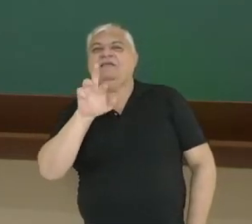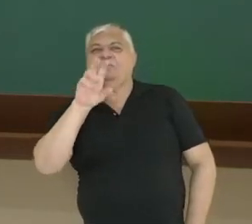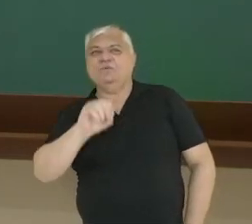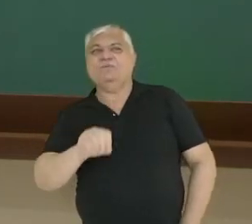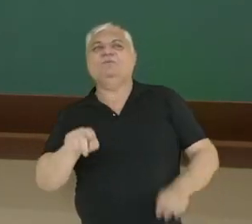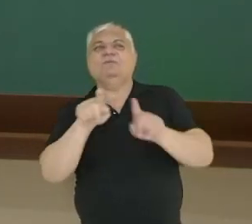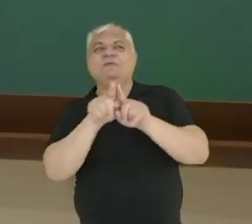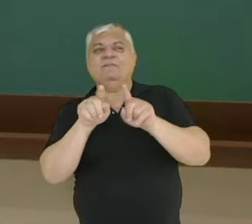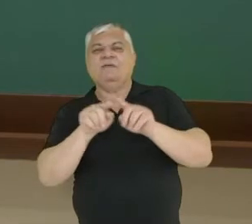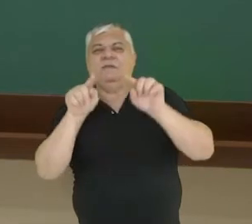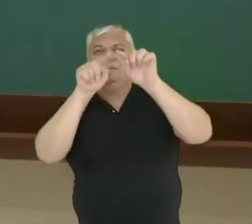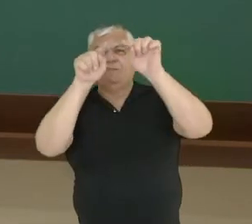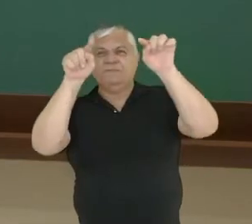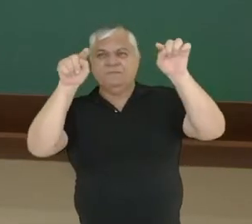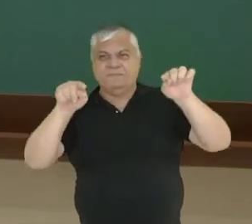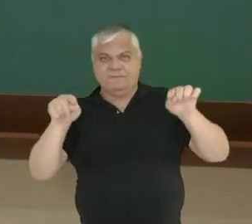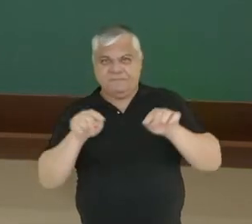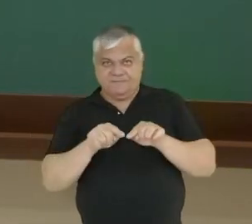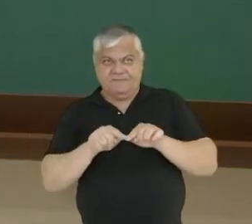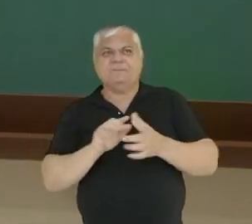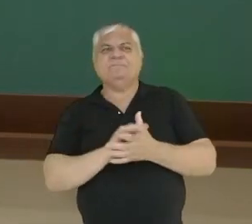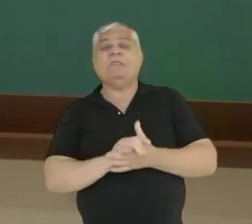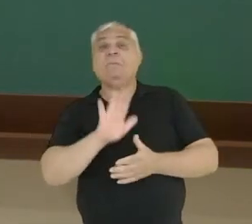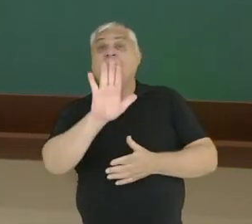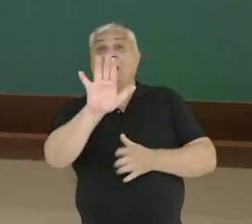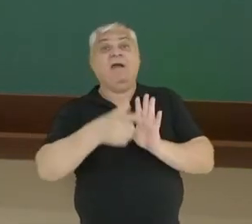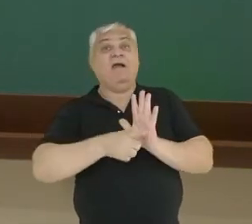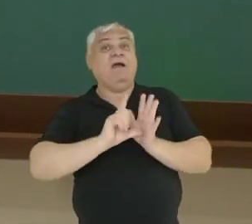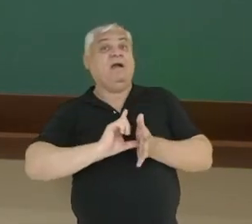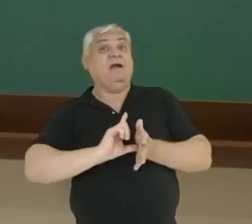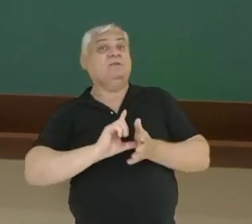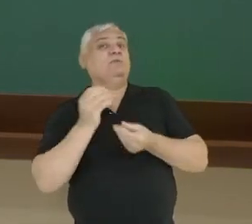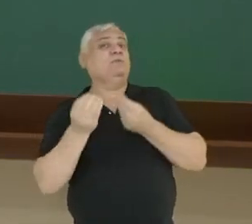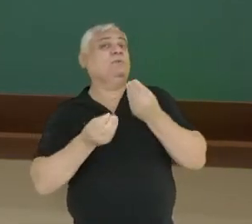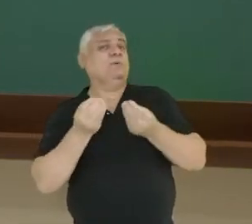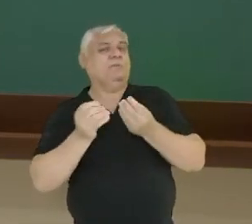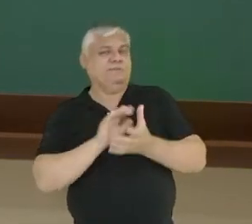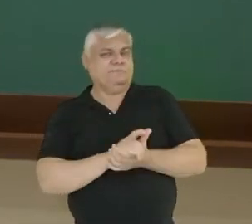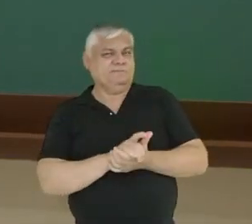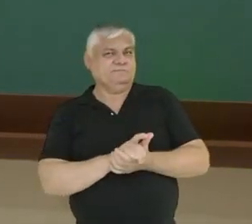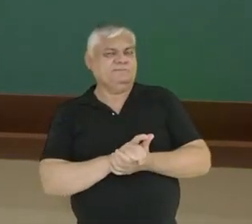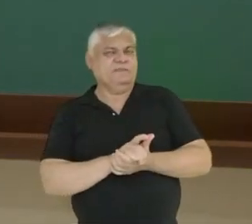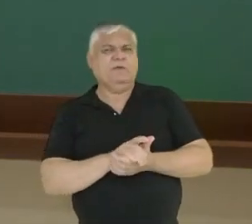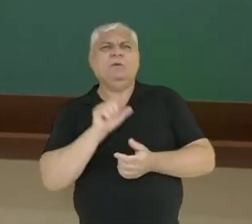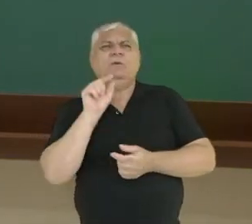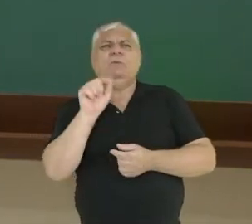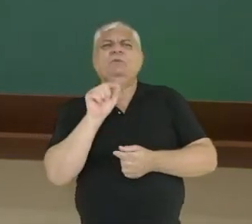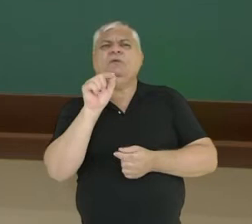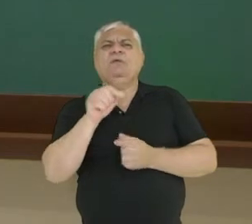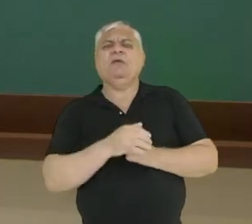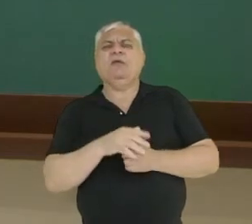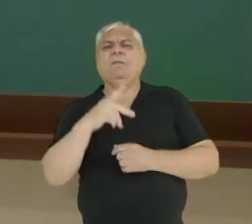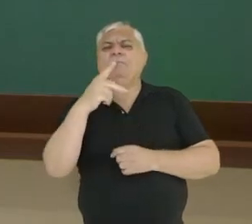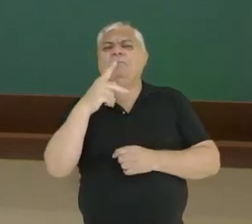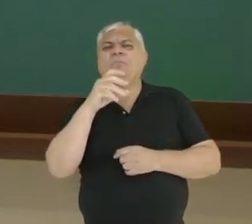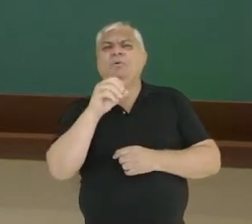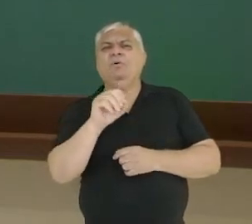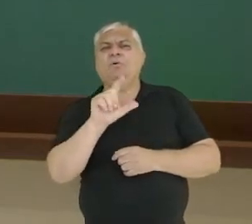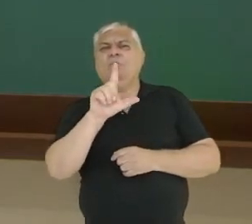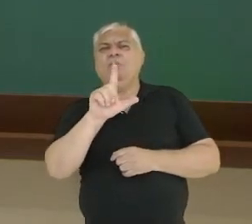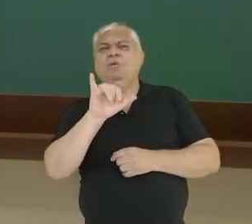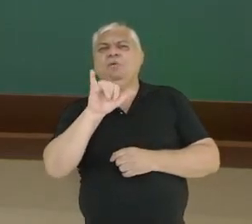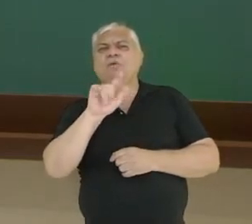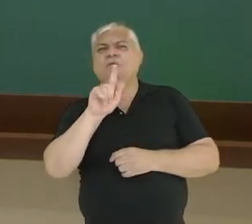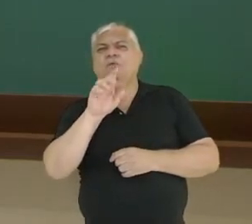regular. Bom, mas antes, vamos lembrar o que é um polígono regular